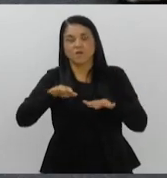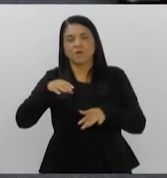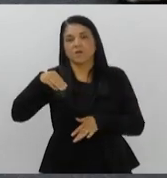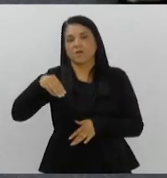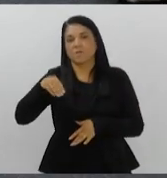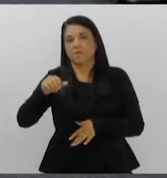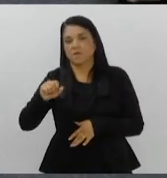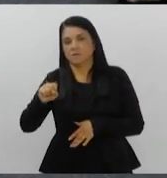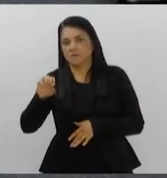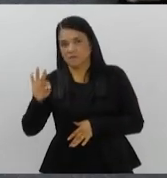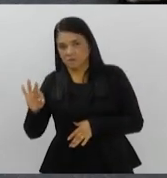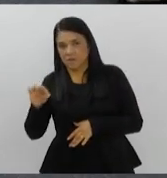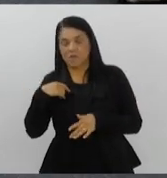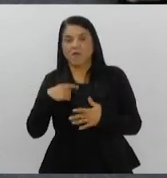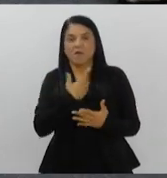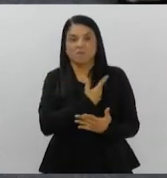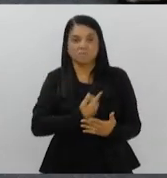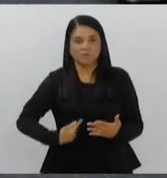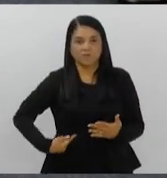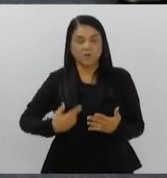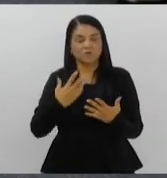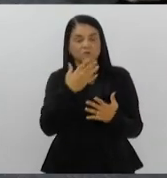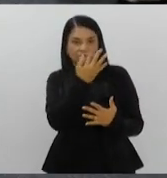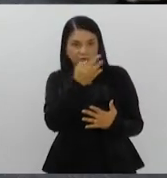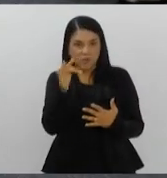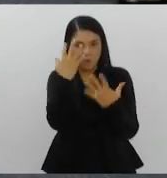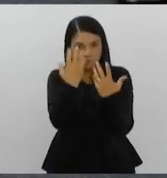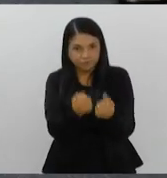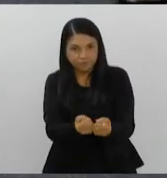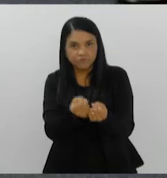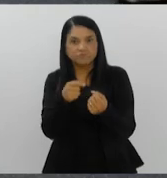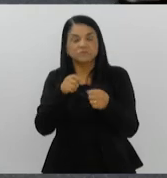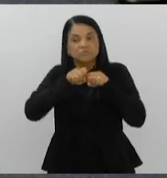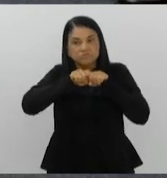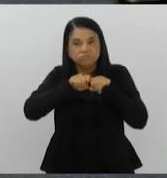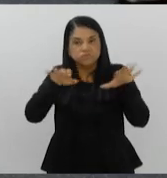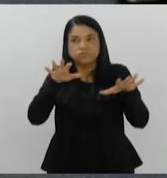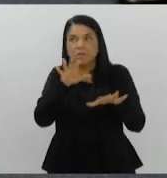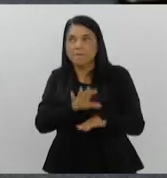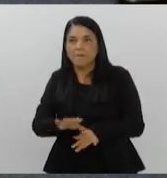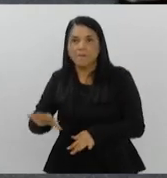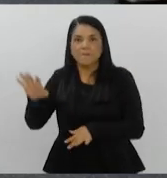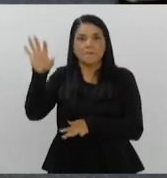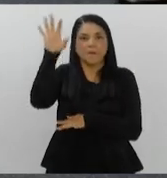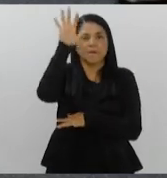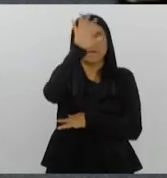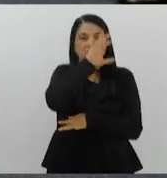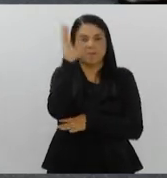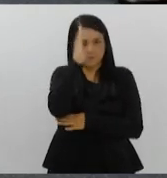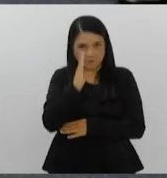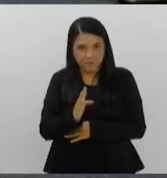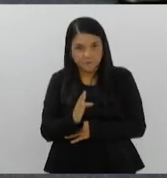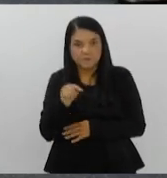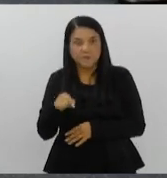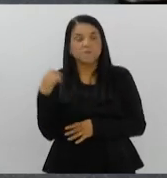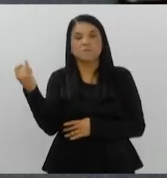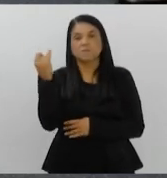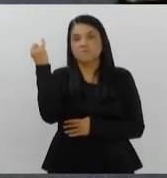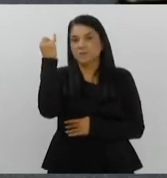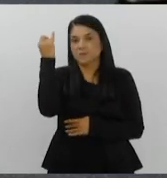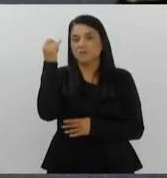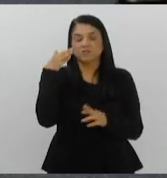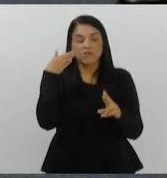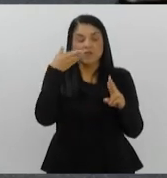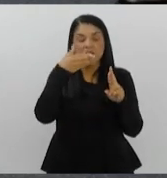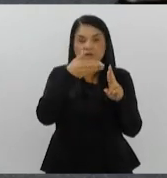foi adotado pelo governo federal e que vem se distribuindo e capilarizando por todo o país, é importante